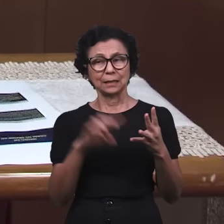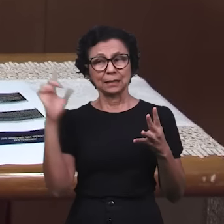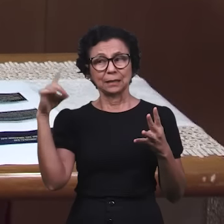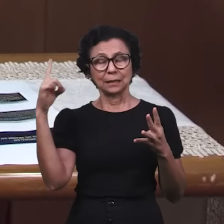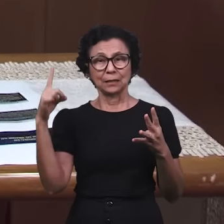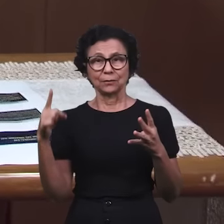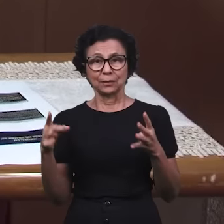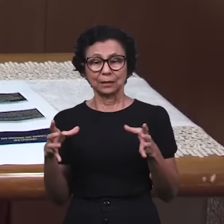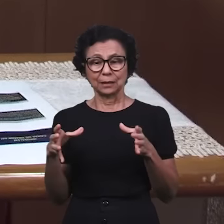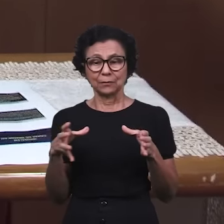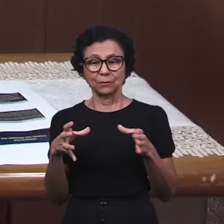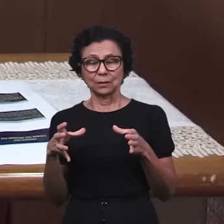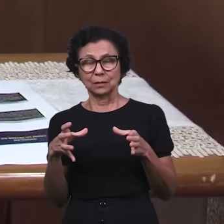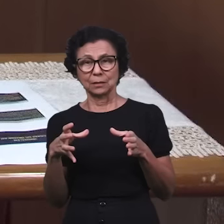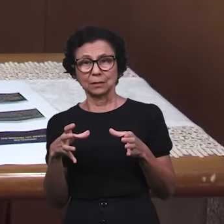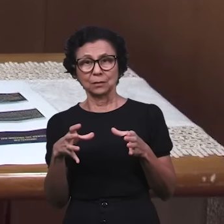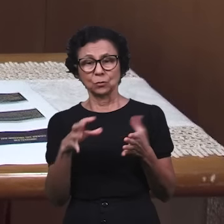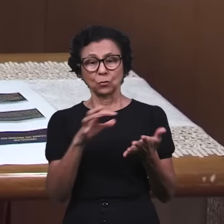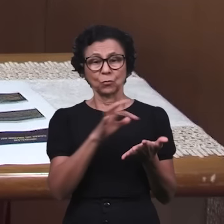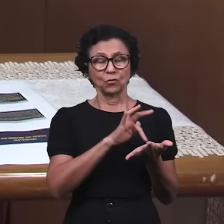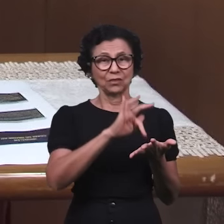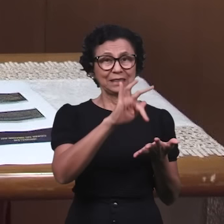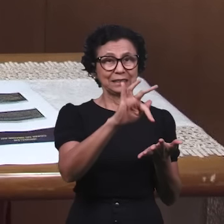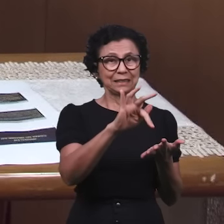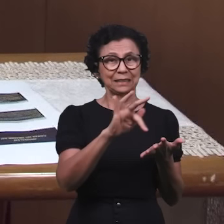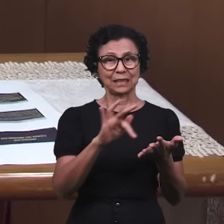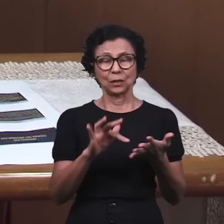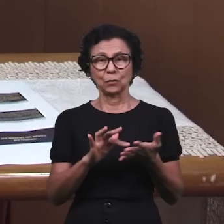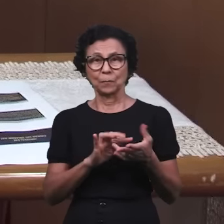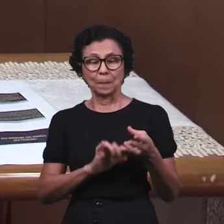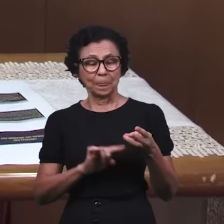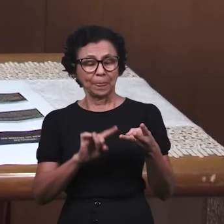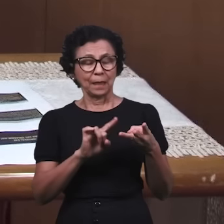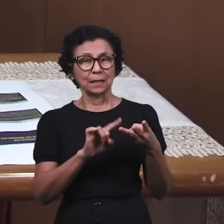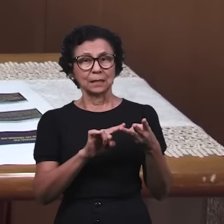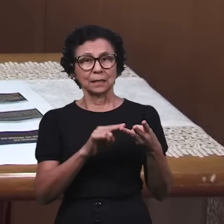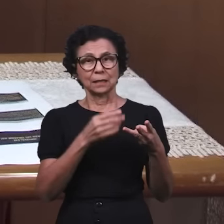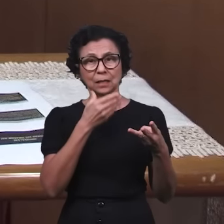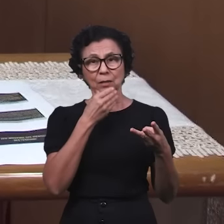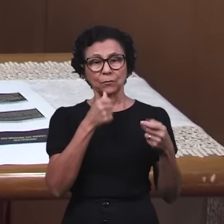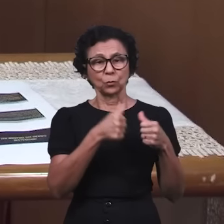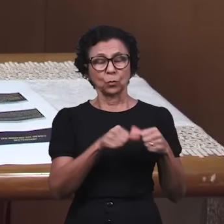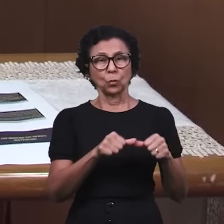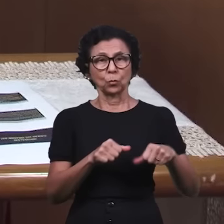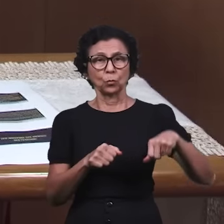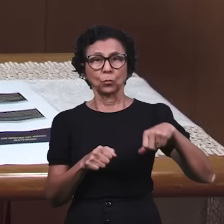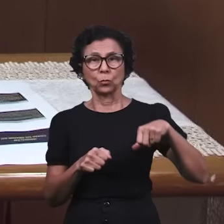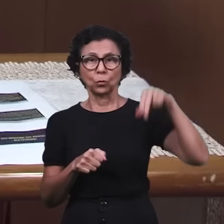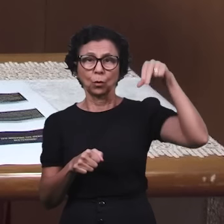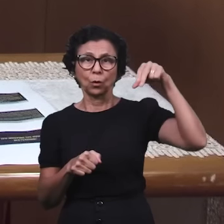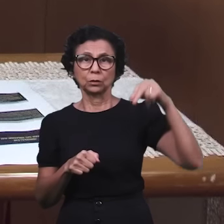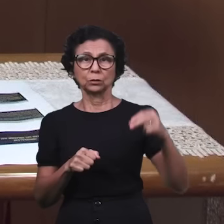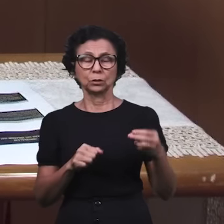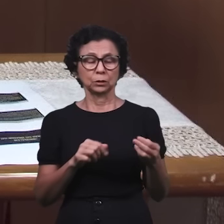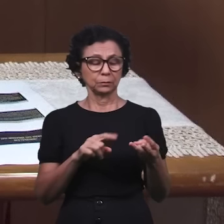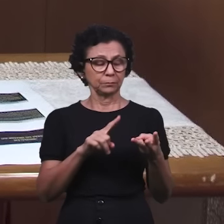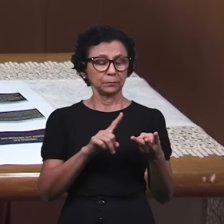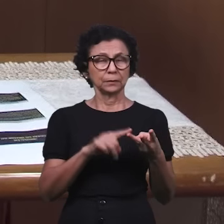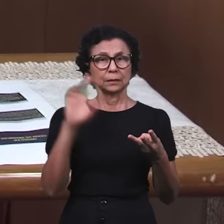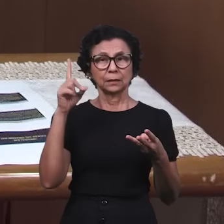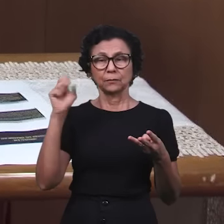os filisteus. Isbosete ficou com o norte, ou com Israel, e Davi ficou com o sul,